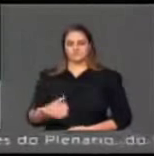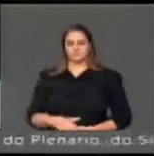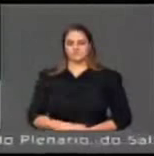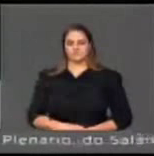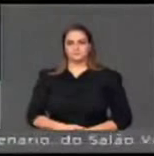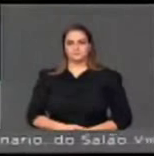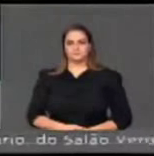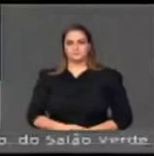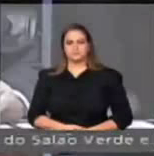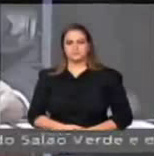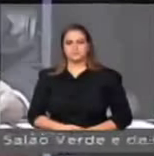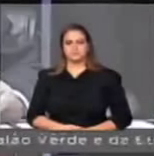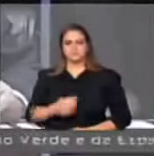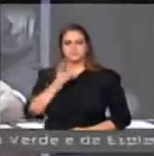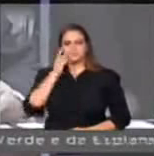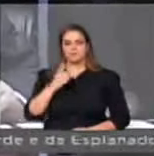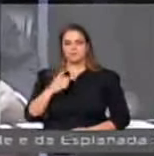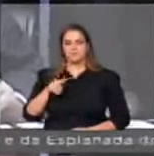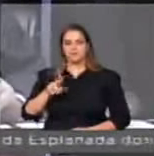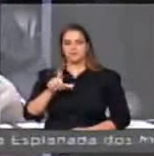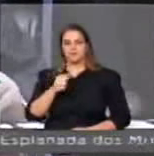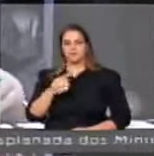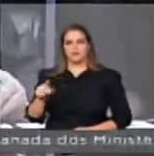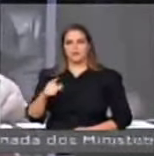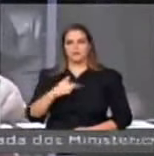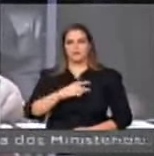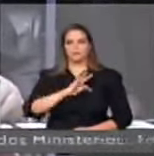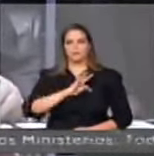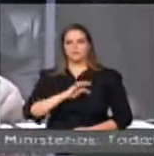366 votos. Deputado Paulão, do PT.